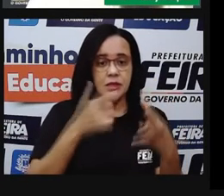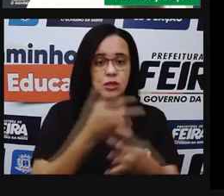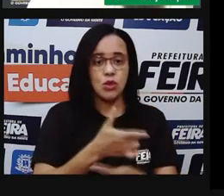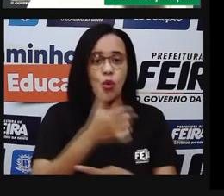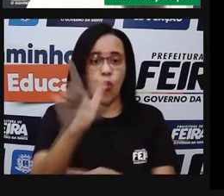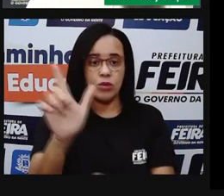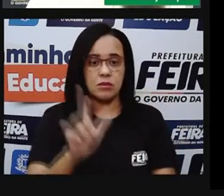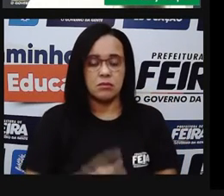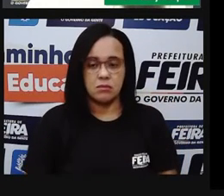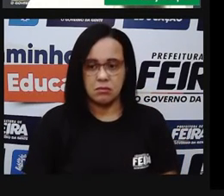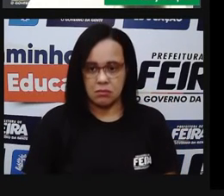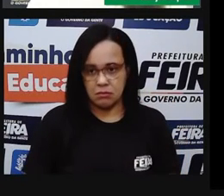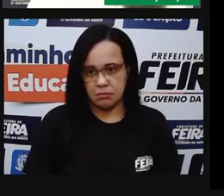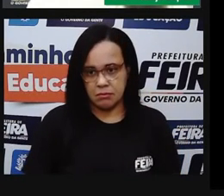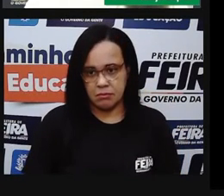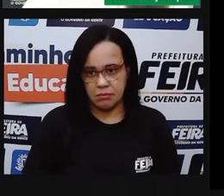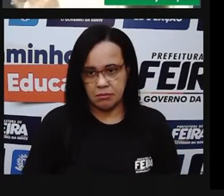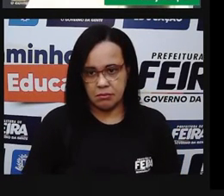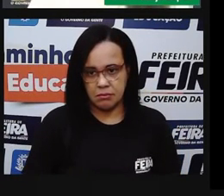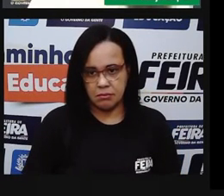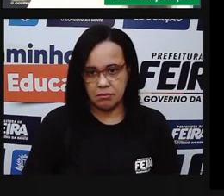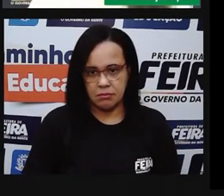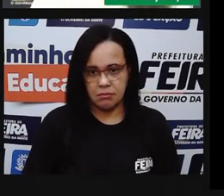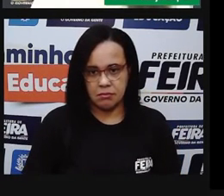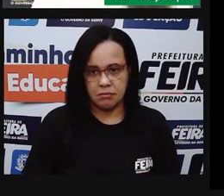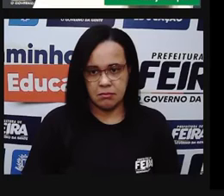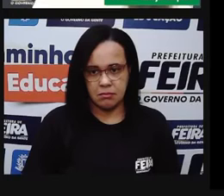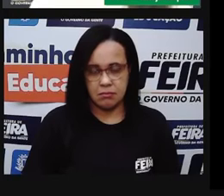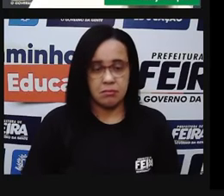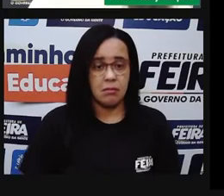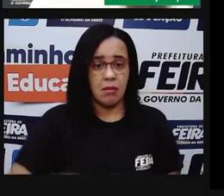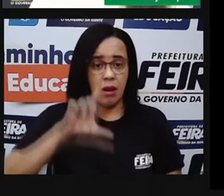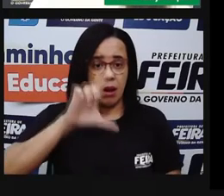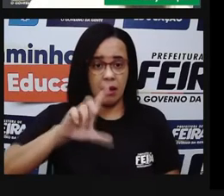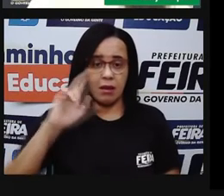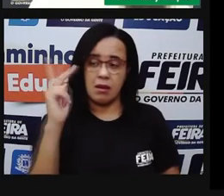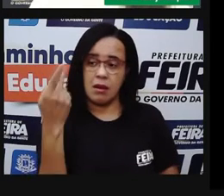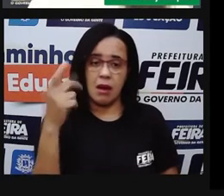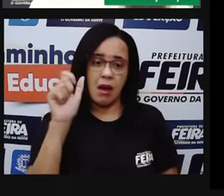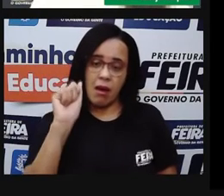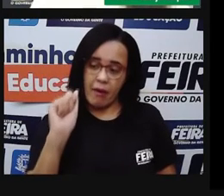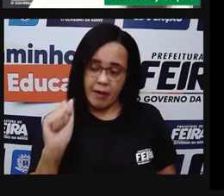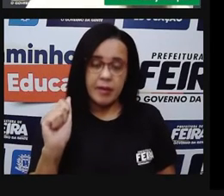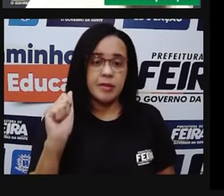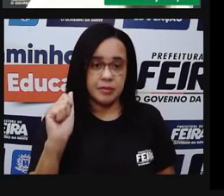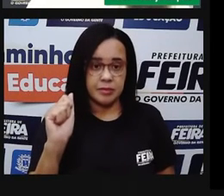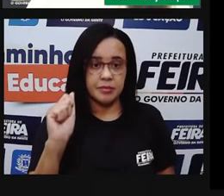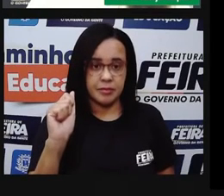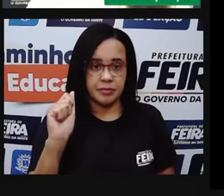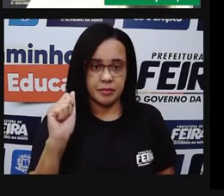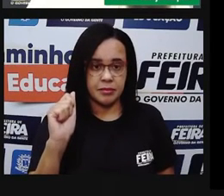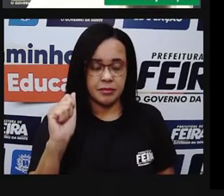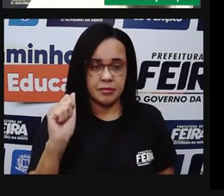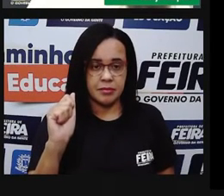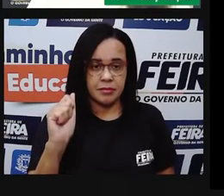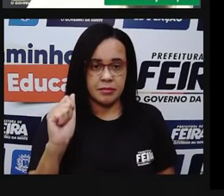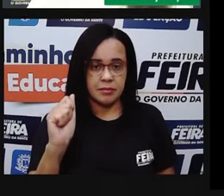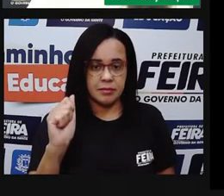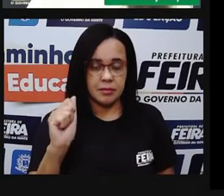gente fala? Pa. Leh. Como é que a gente fala leh?